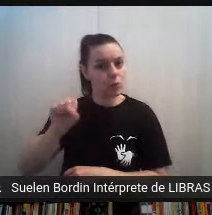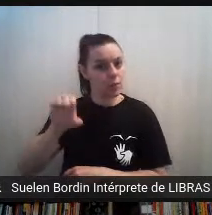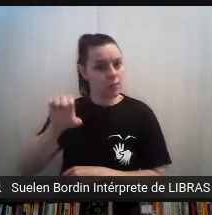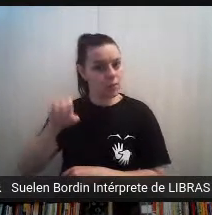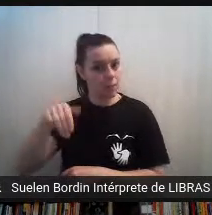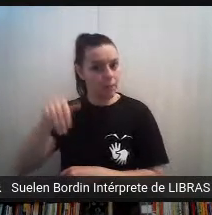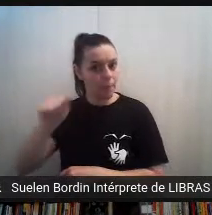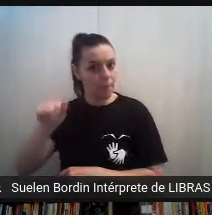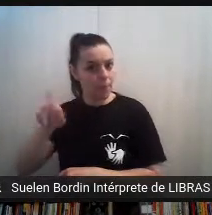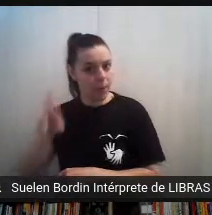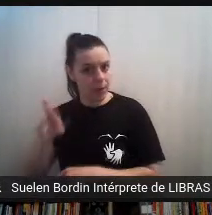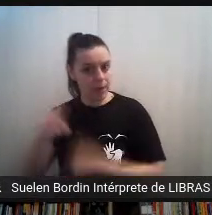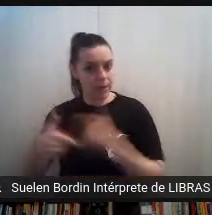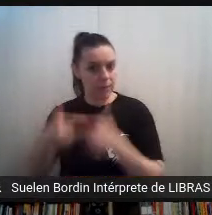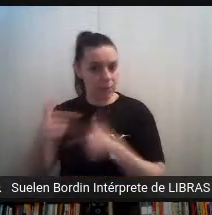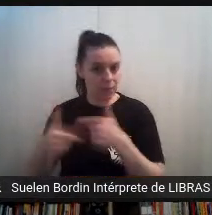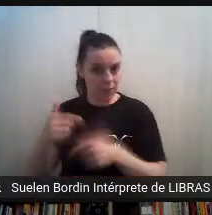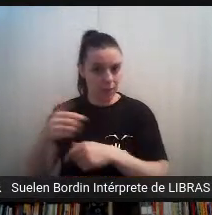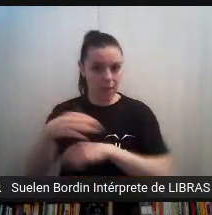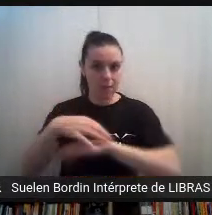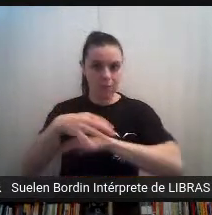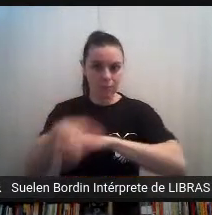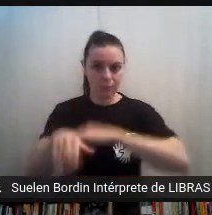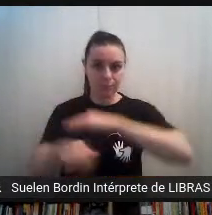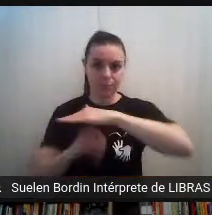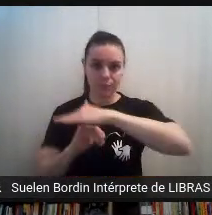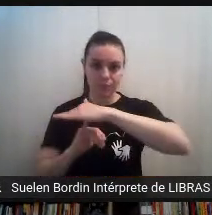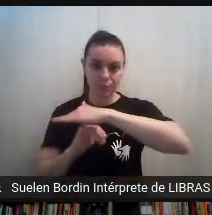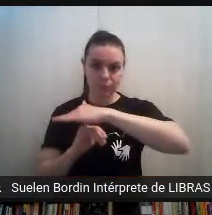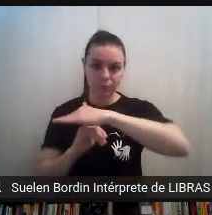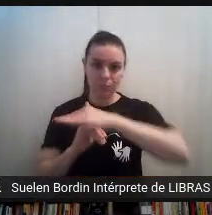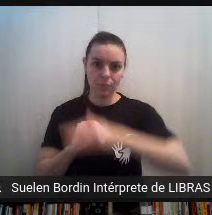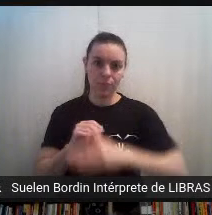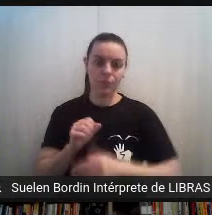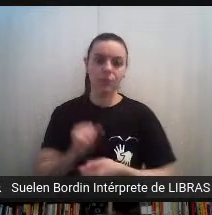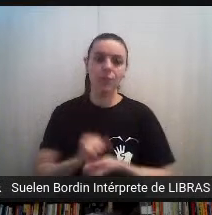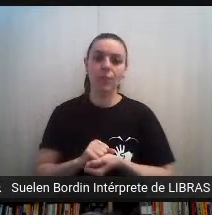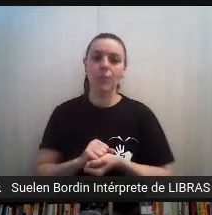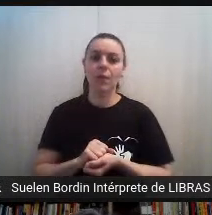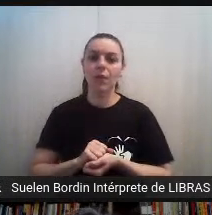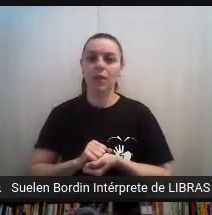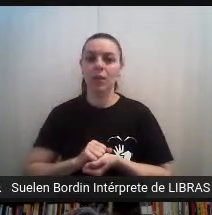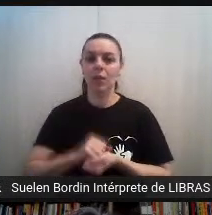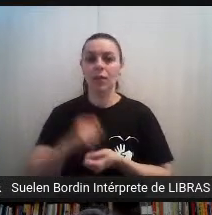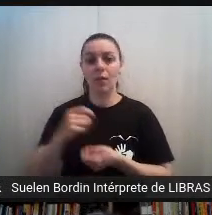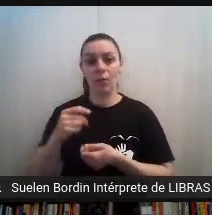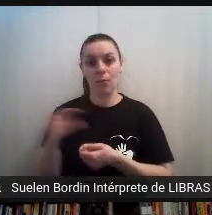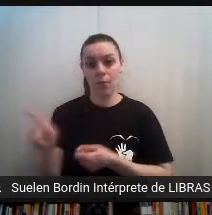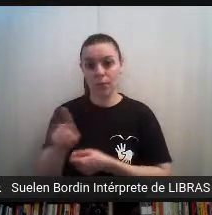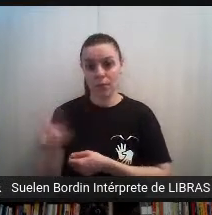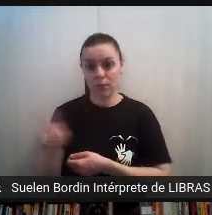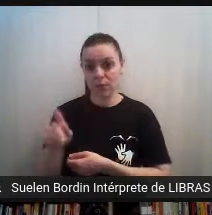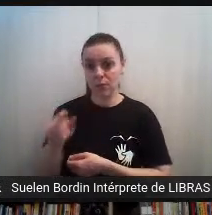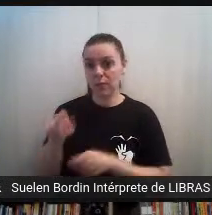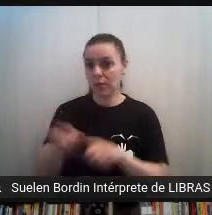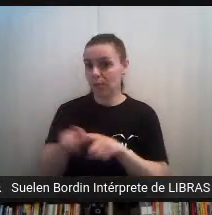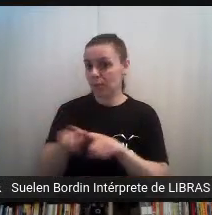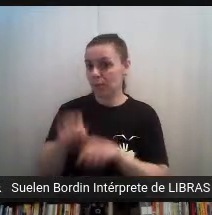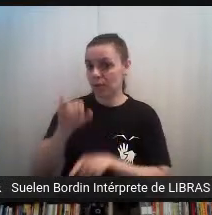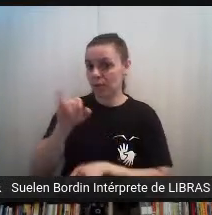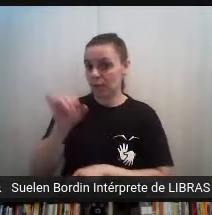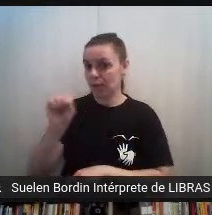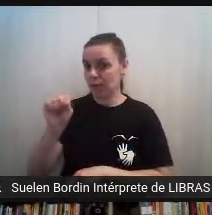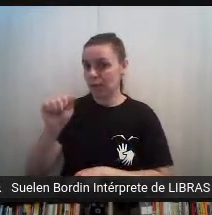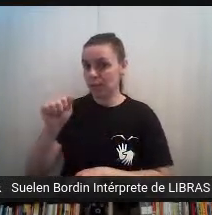Serra Talhada. Eu tive muita ajuda dele, também do meu professor de matemática Isaías, né? E acho que eles foram